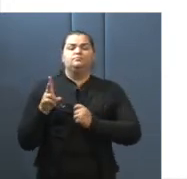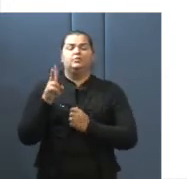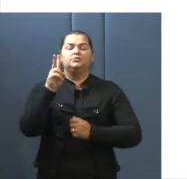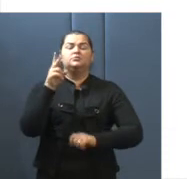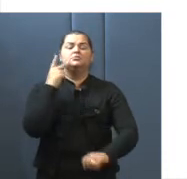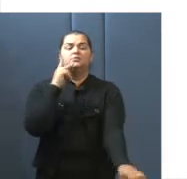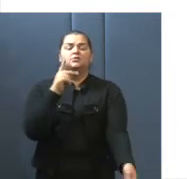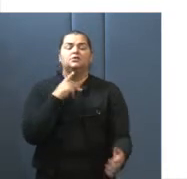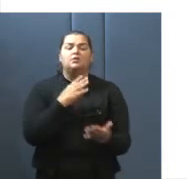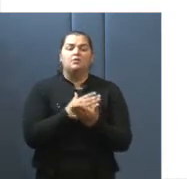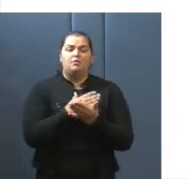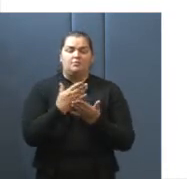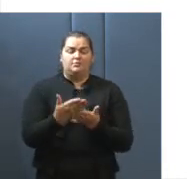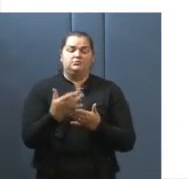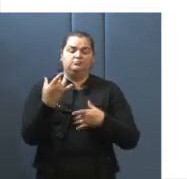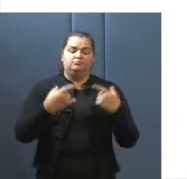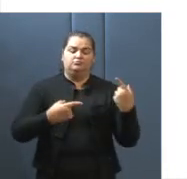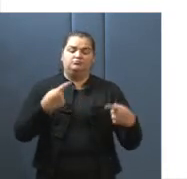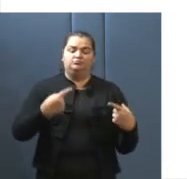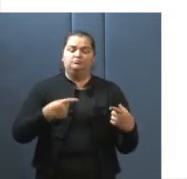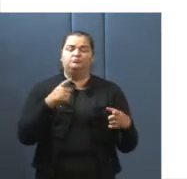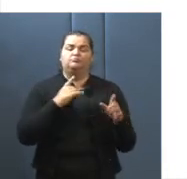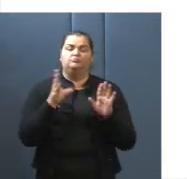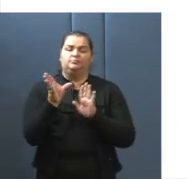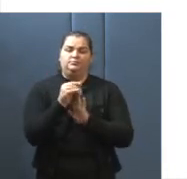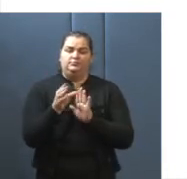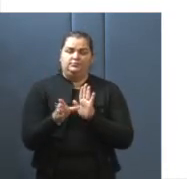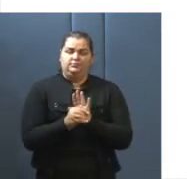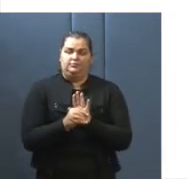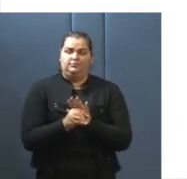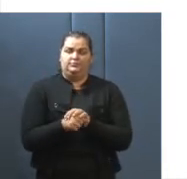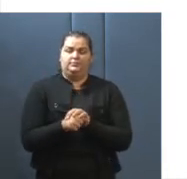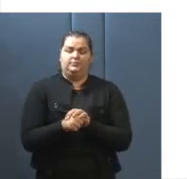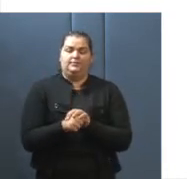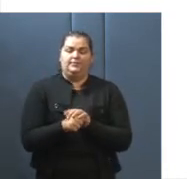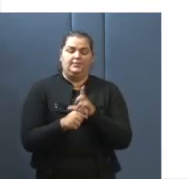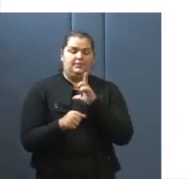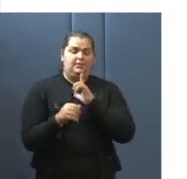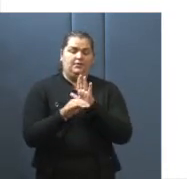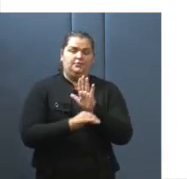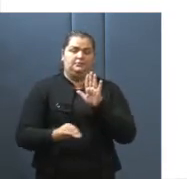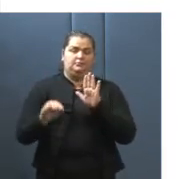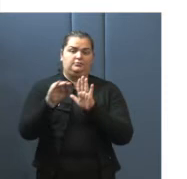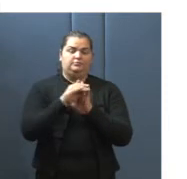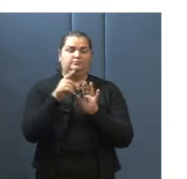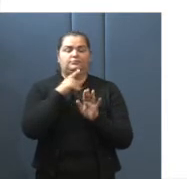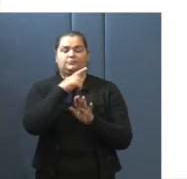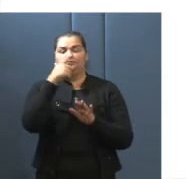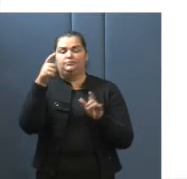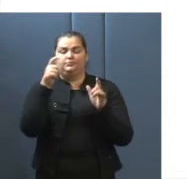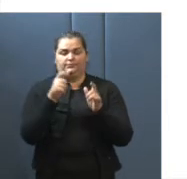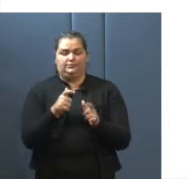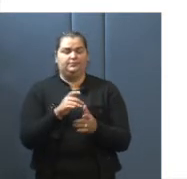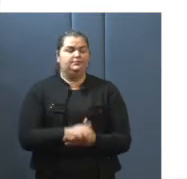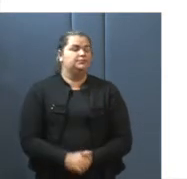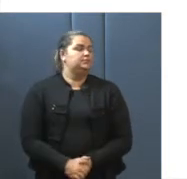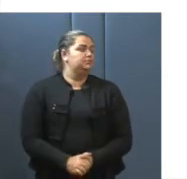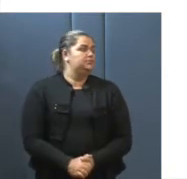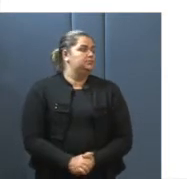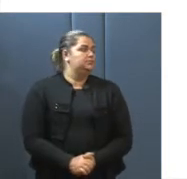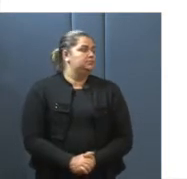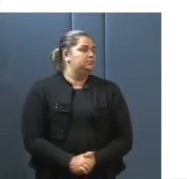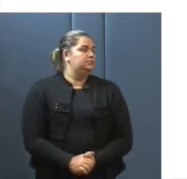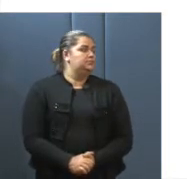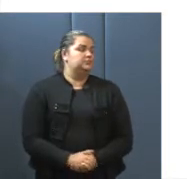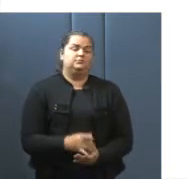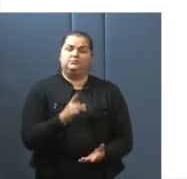e aí você começa a discutir a reestruturação que vai ser levada ao Comace e às outras instâncias. Você tem